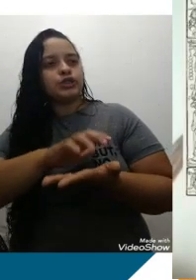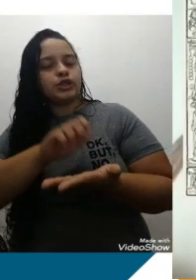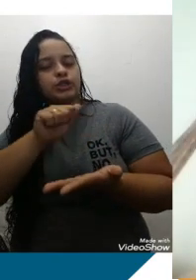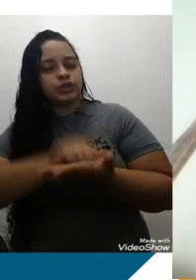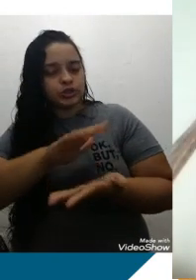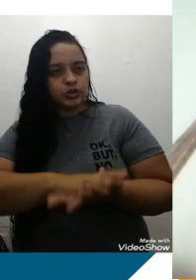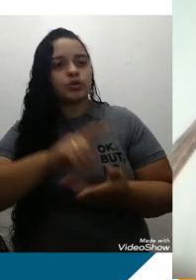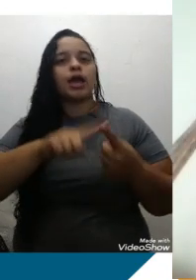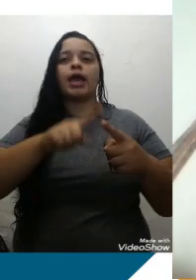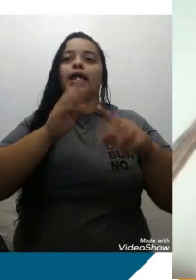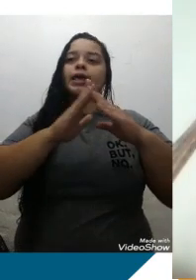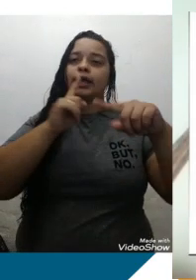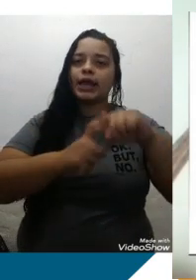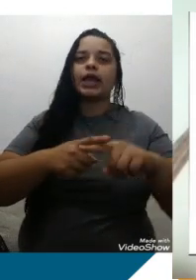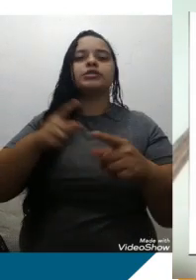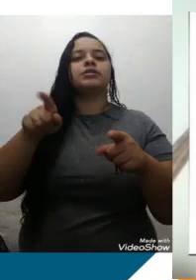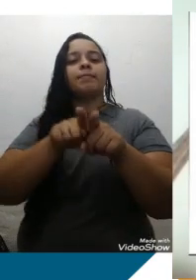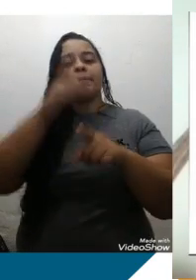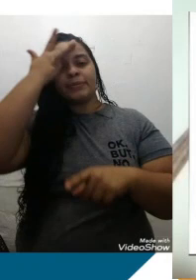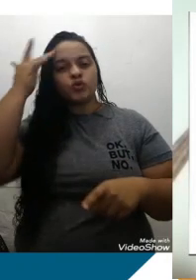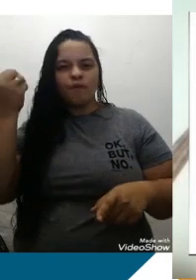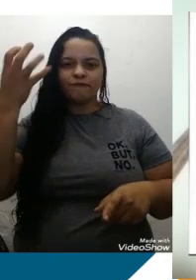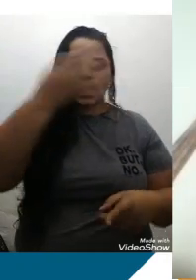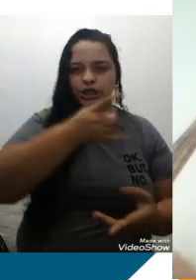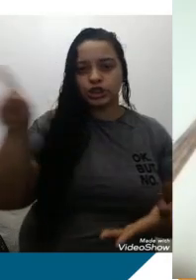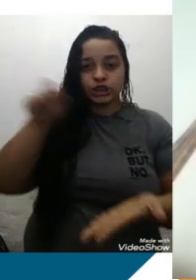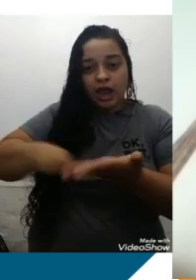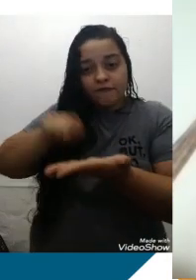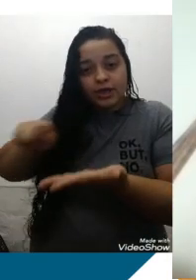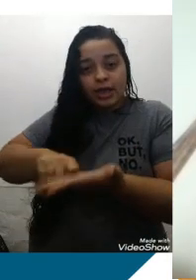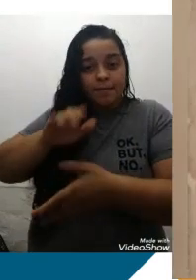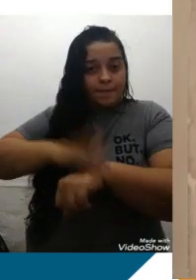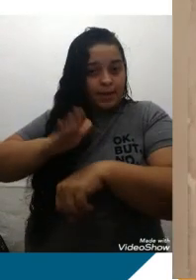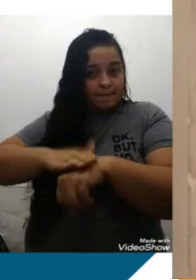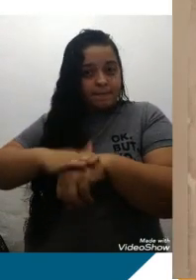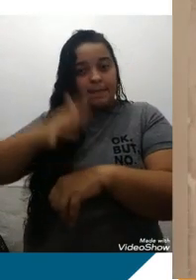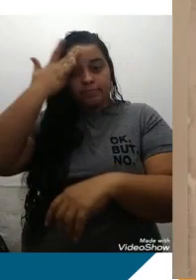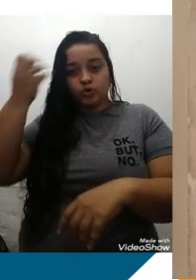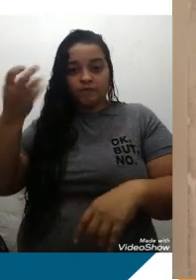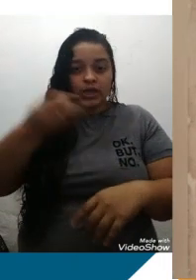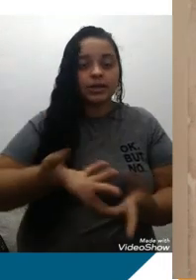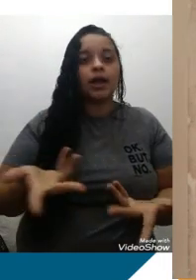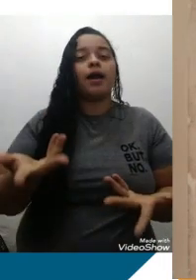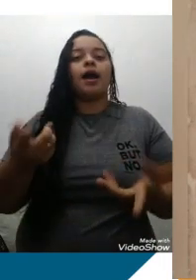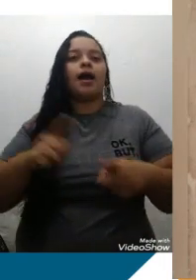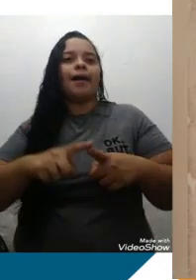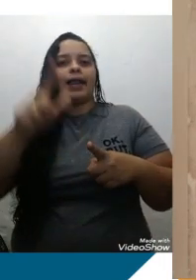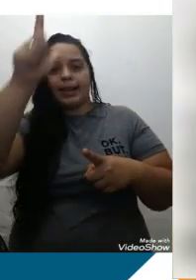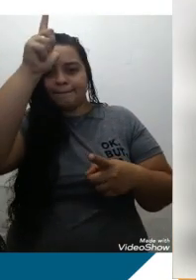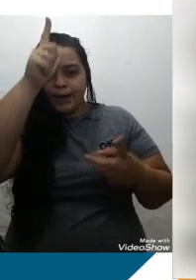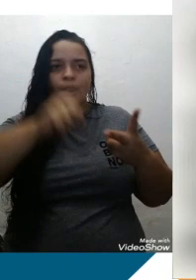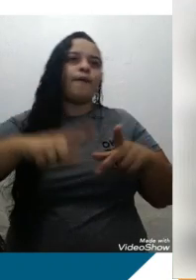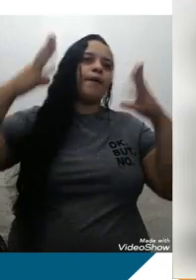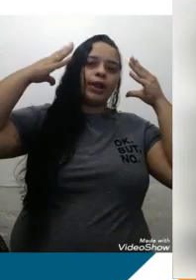não só dos colonizadores, como dos viajantes. E aí, se a gente pega os viajantes, podem ser viajantes franceses, holandeses, alemães. Só que, quando a